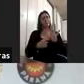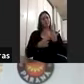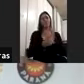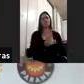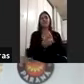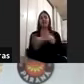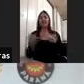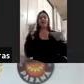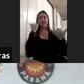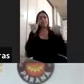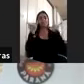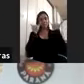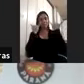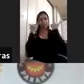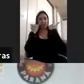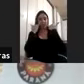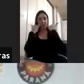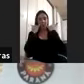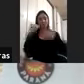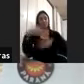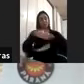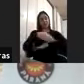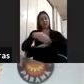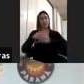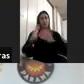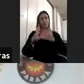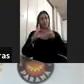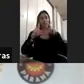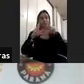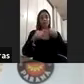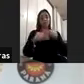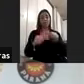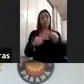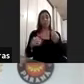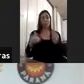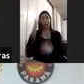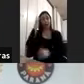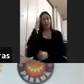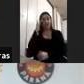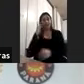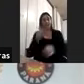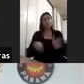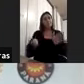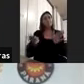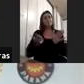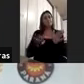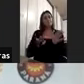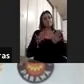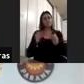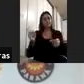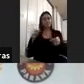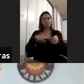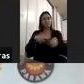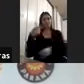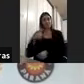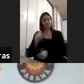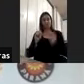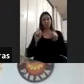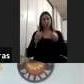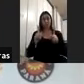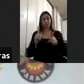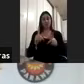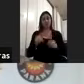fábrica, e a gente se encontra amanhã. A gente está todo mundo bem juntinho, assim, essas entradas ao vivo são muito legais porque